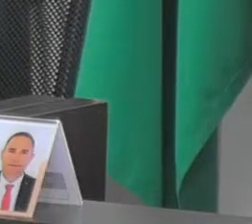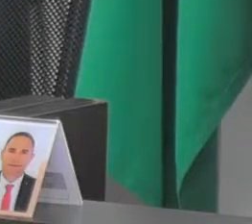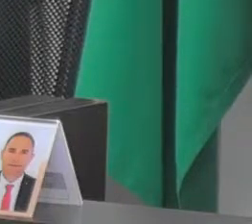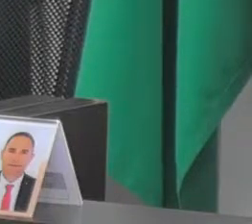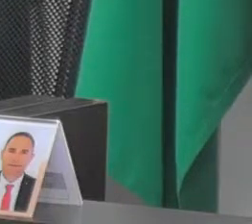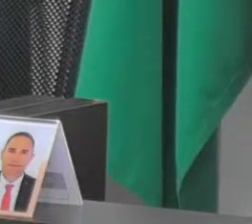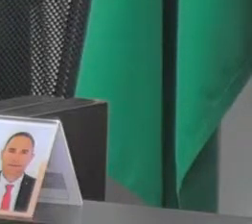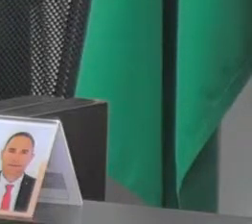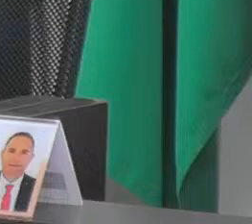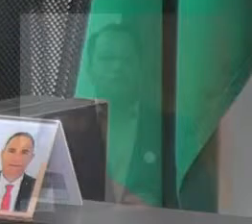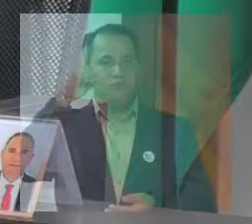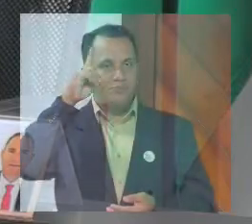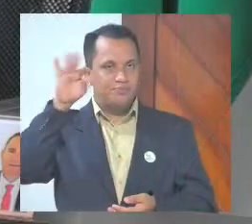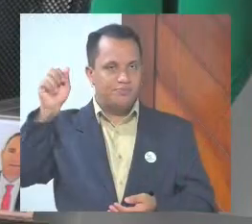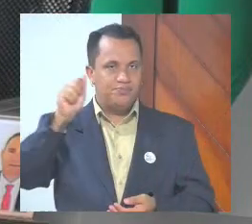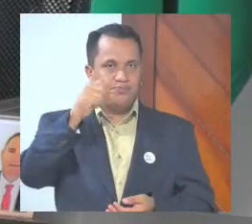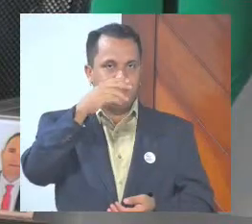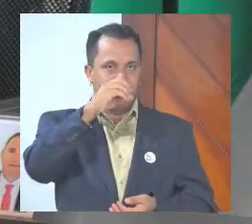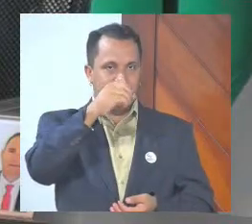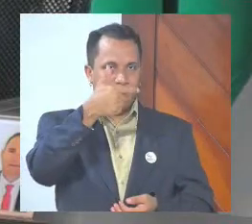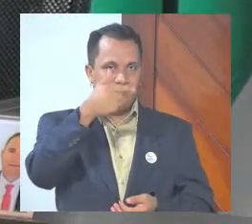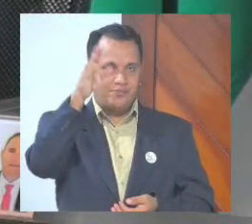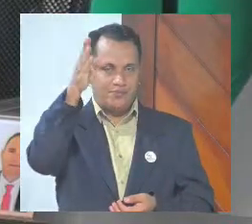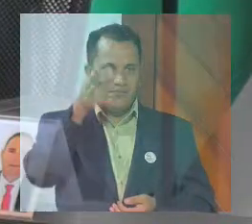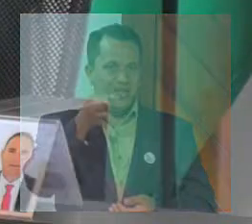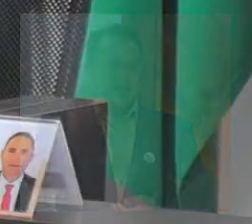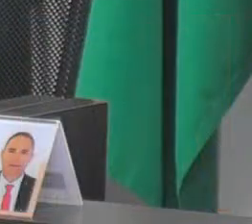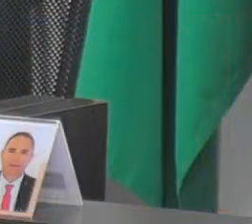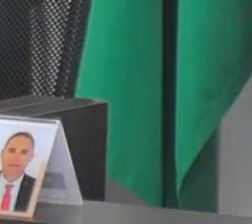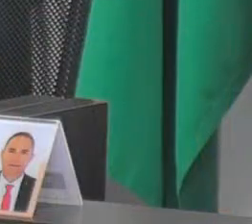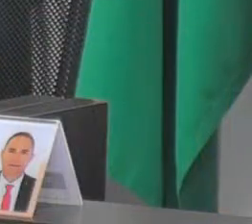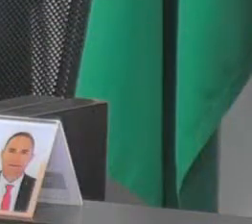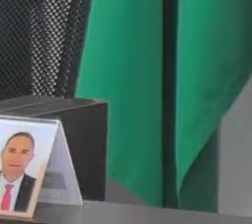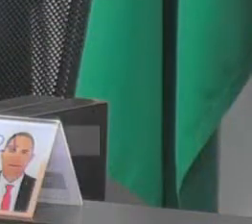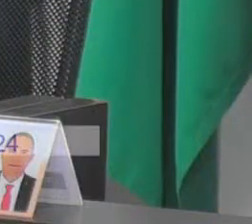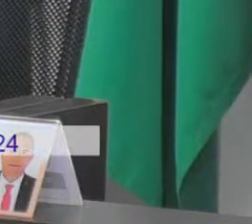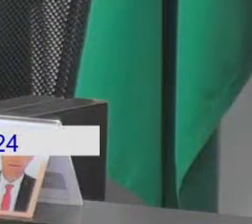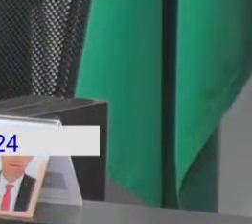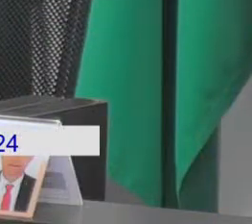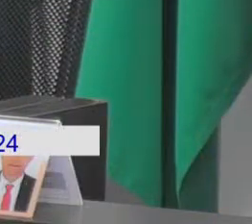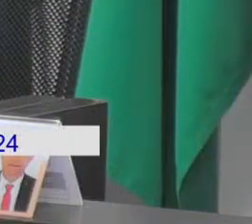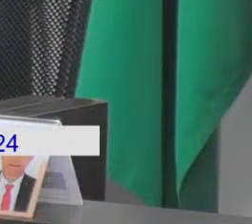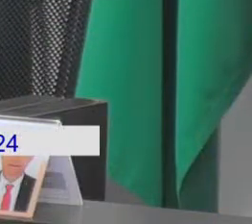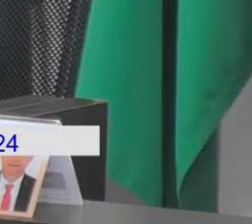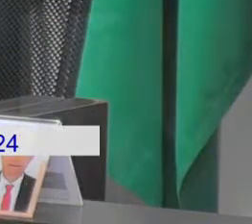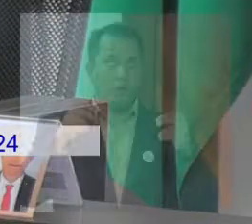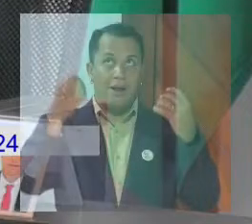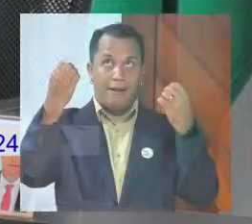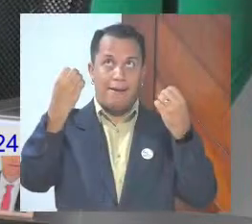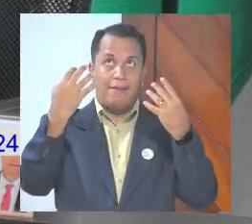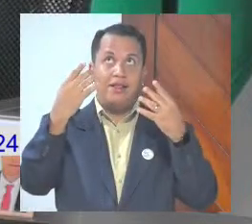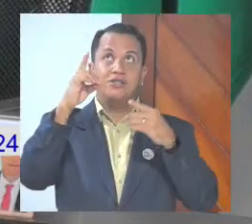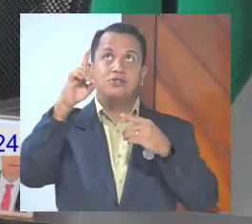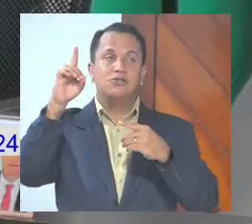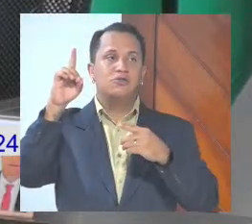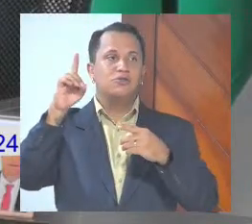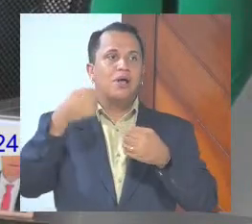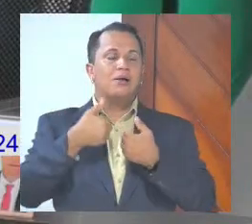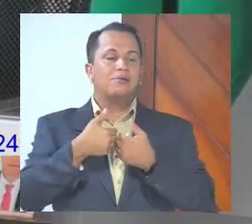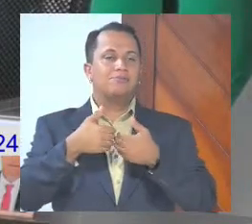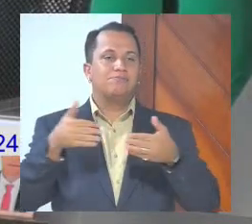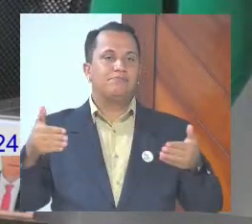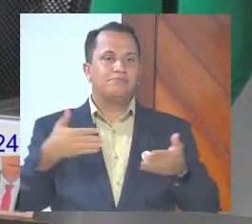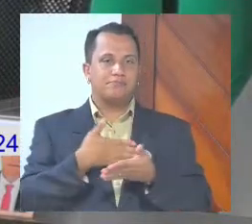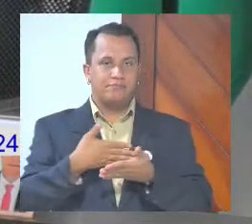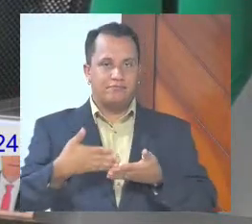nossa sessão do dia 2 de abril de 2024. Com o poder que o povo nos delega sob a proteção de Deus, declaro